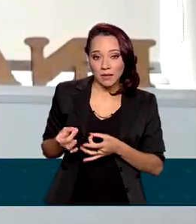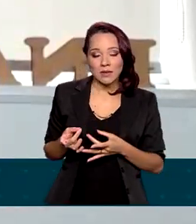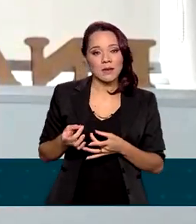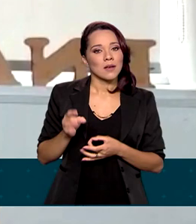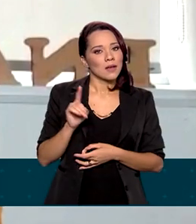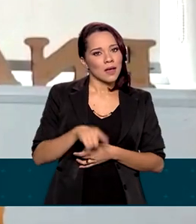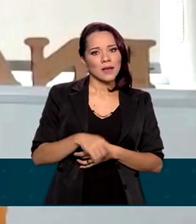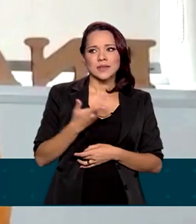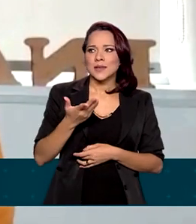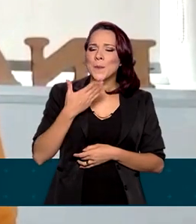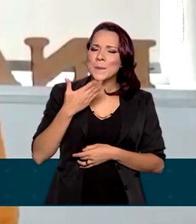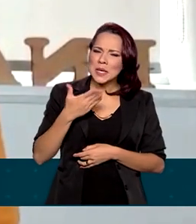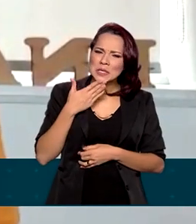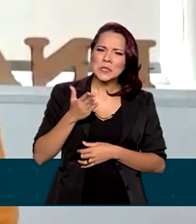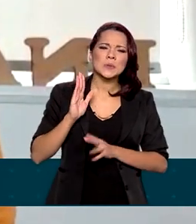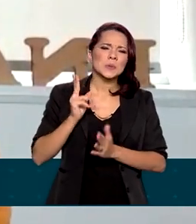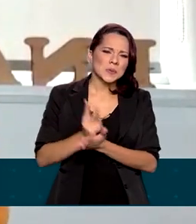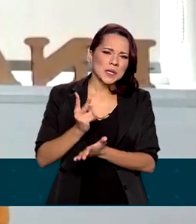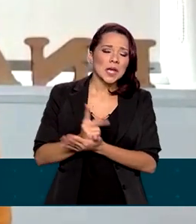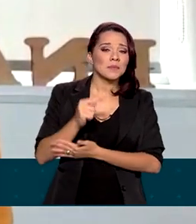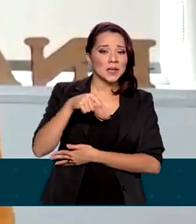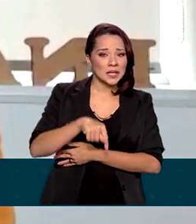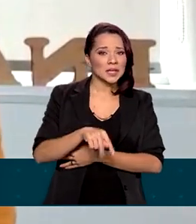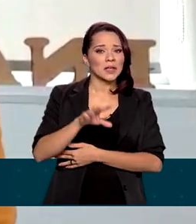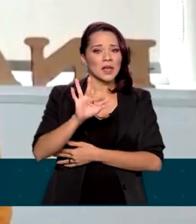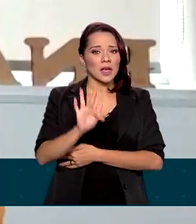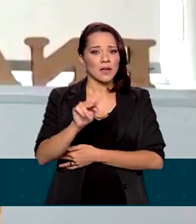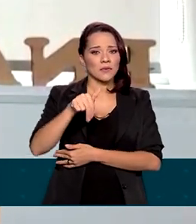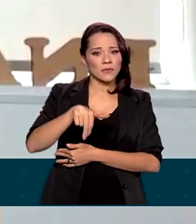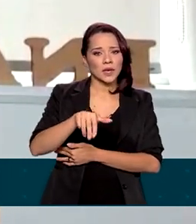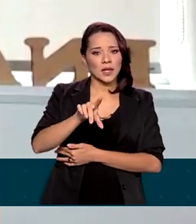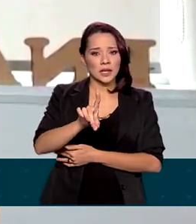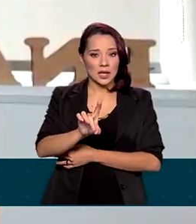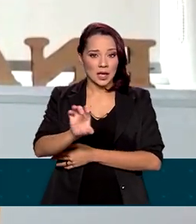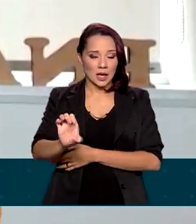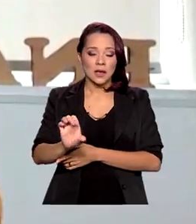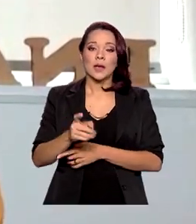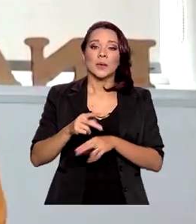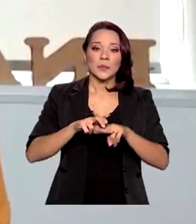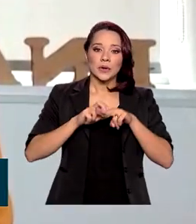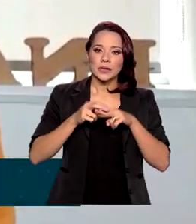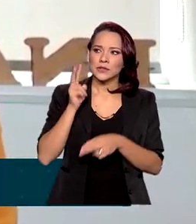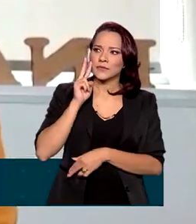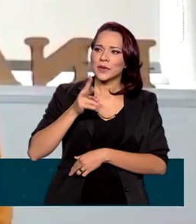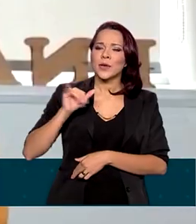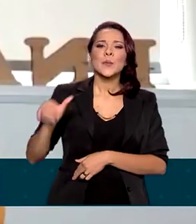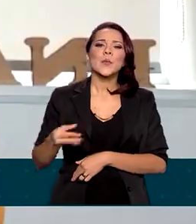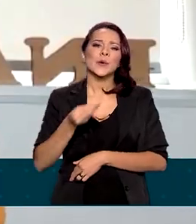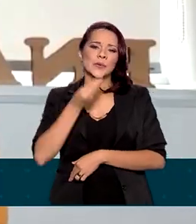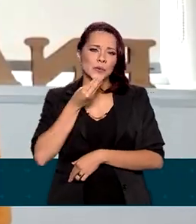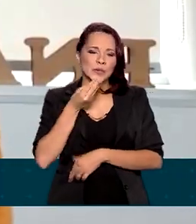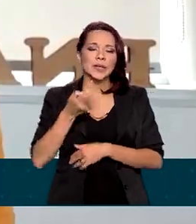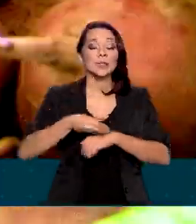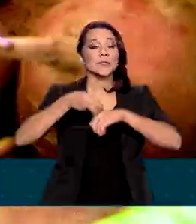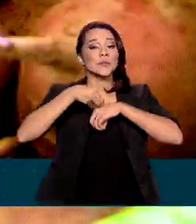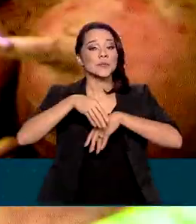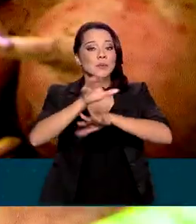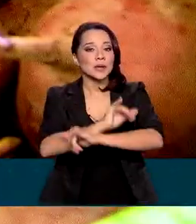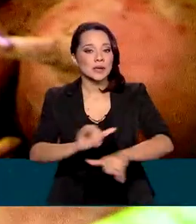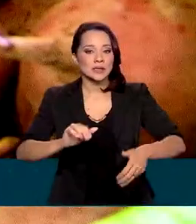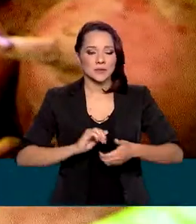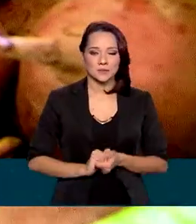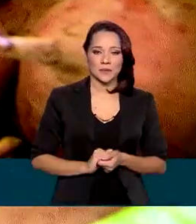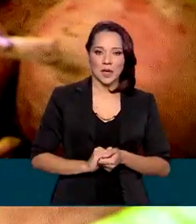é uma demanda recorrente aqui no FNDE, por isso nós julgamos muito oportuna esta publicação.